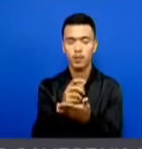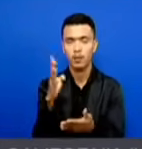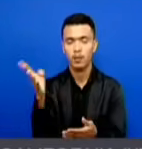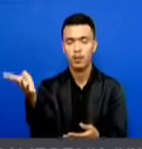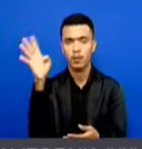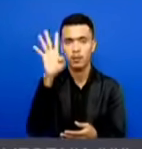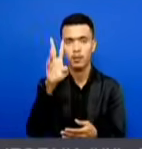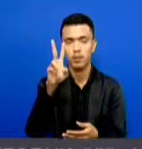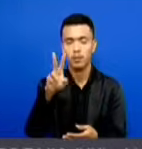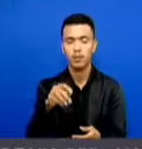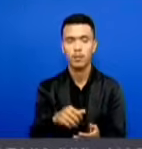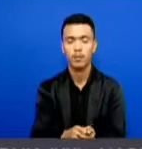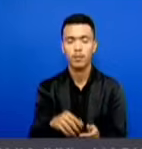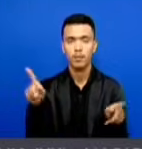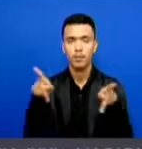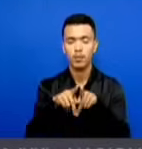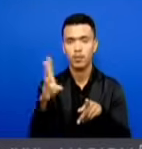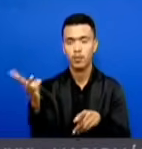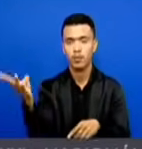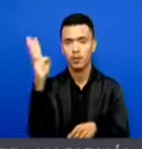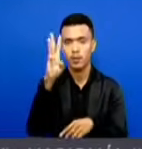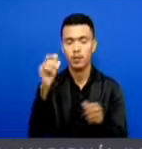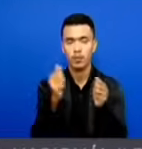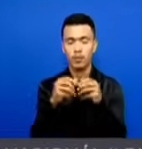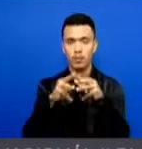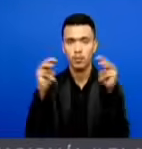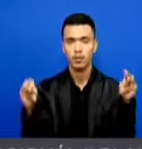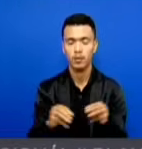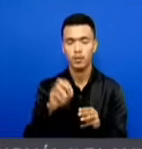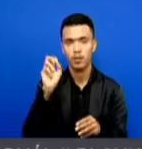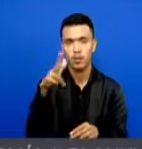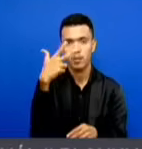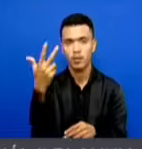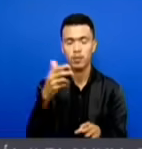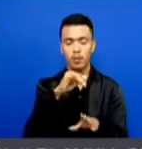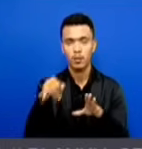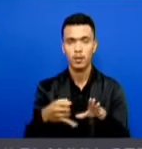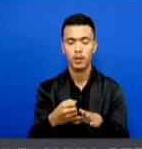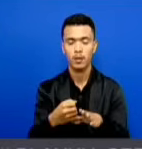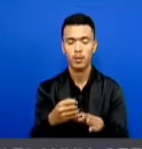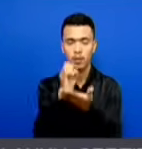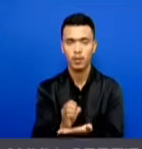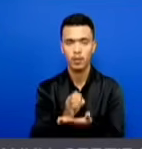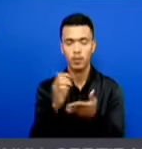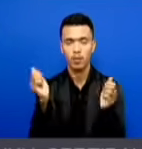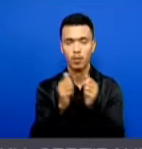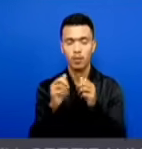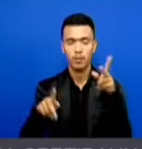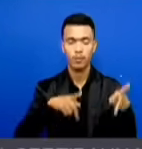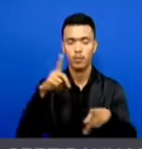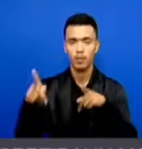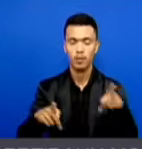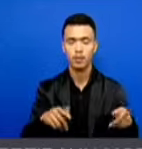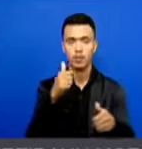rua Posto administrativo nem nulo resinen, o município sa nulo resintolo, inclui Raioa, o total